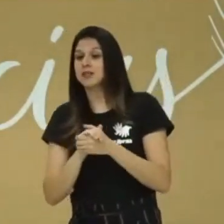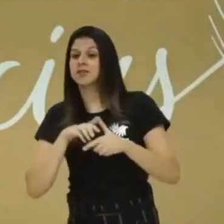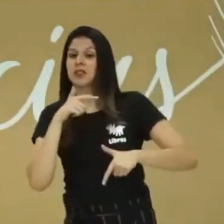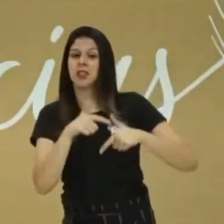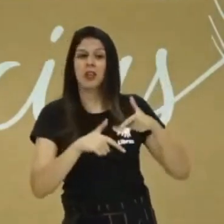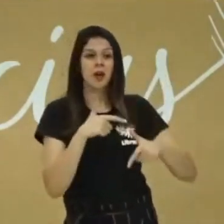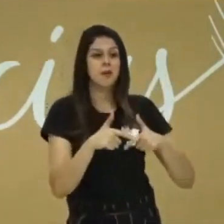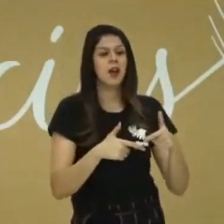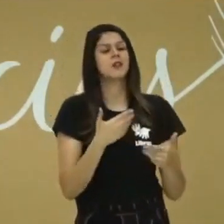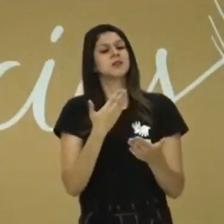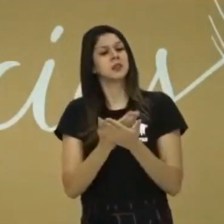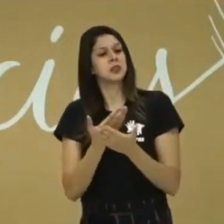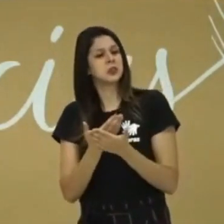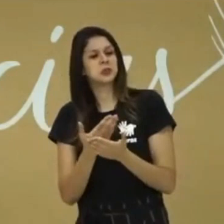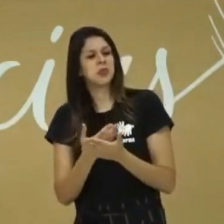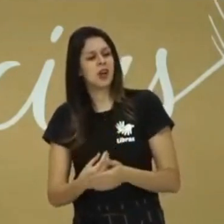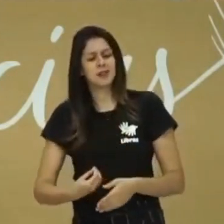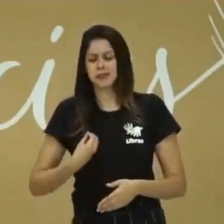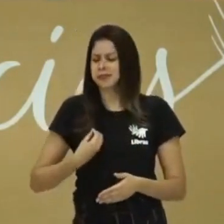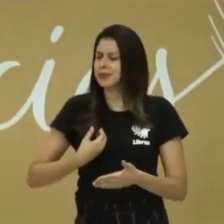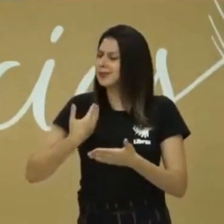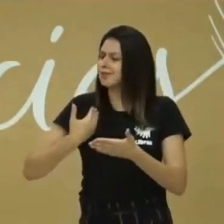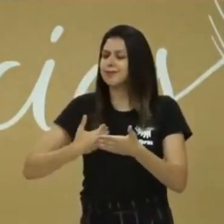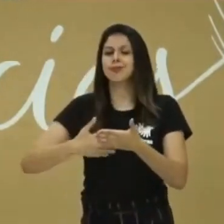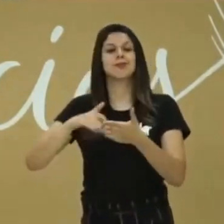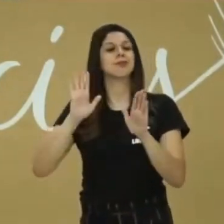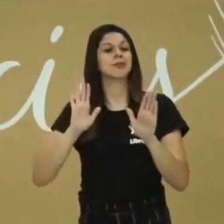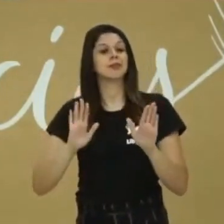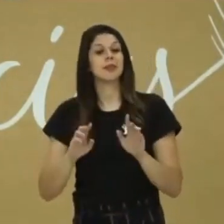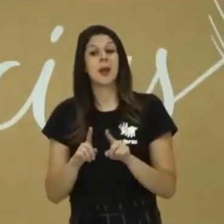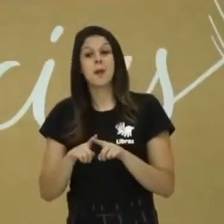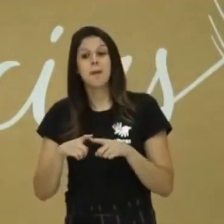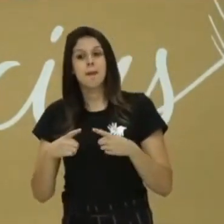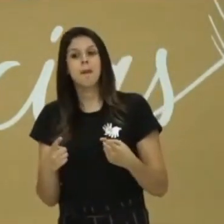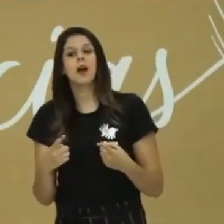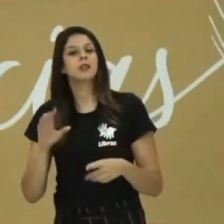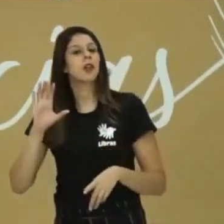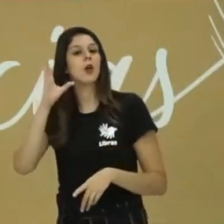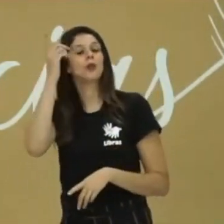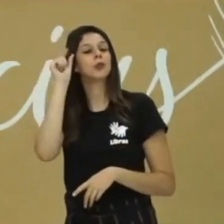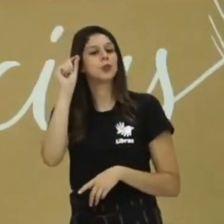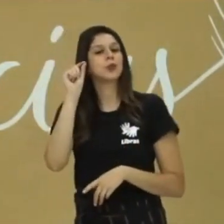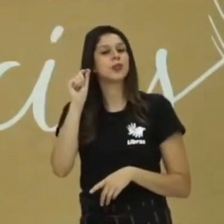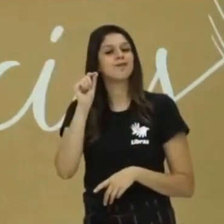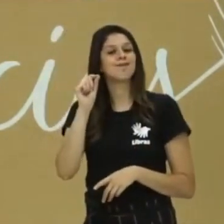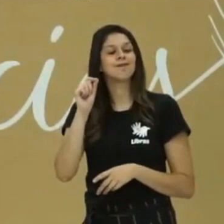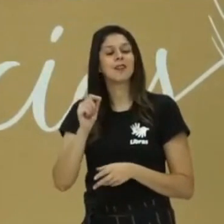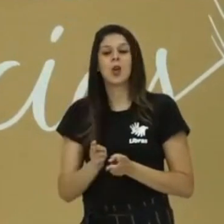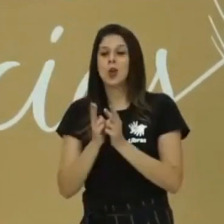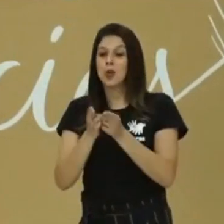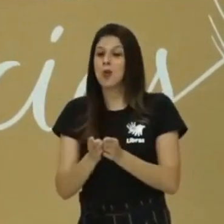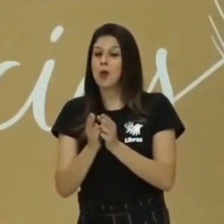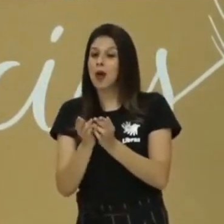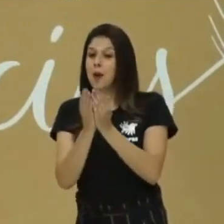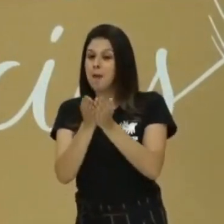trabalhavam estudavam viviam as suas vidas mas um dia Noé entrou na